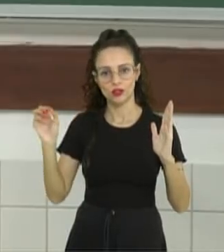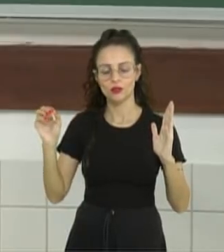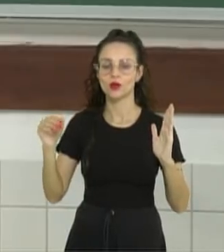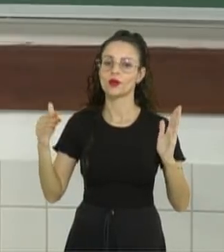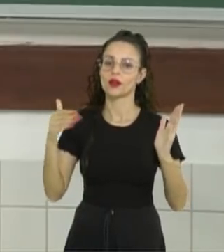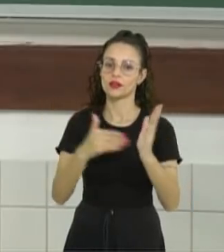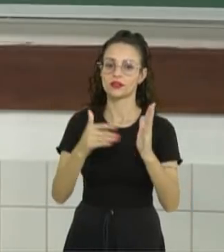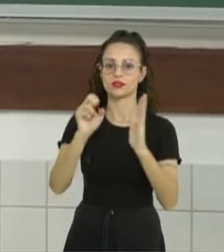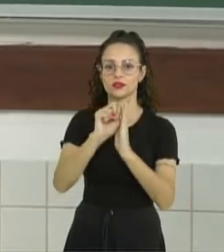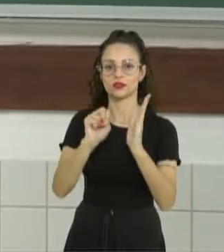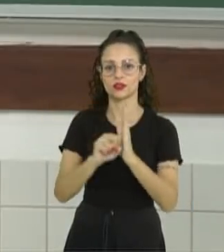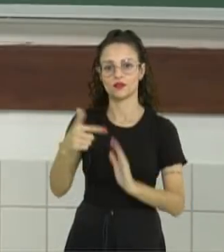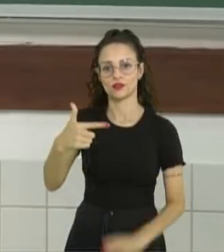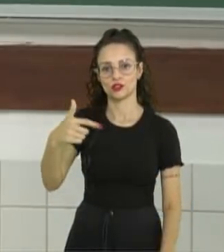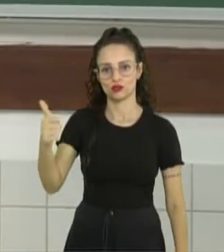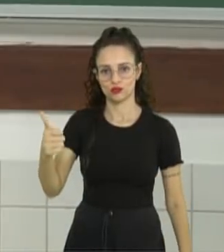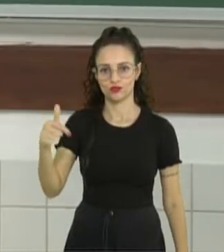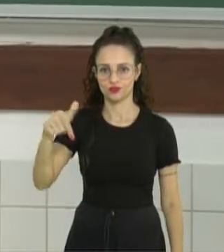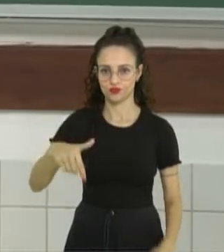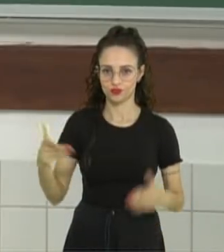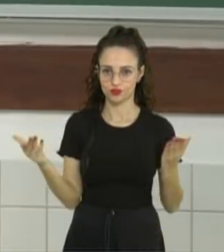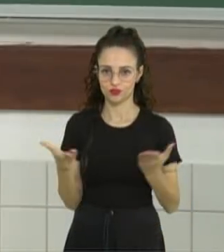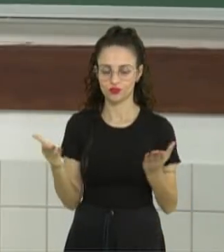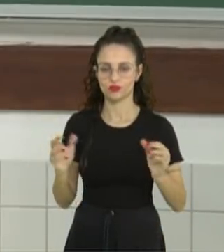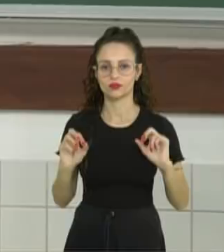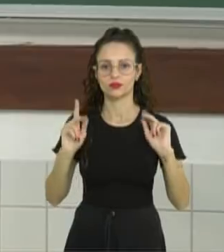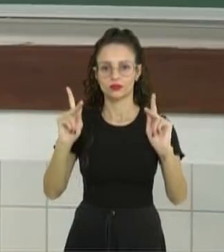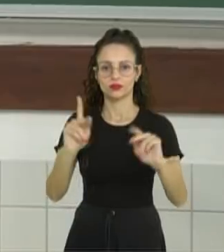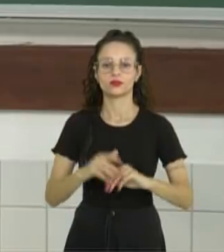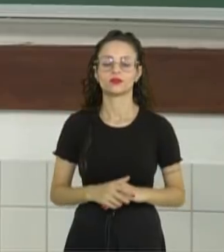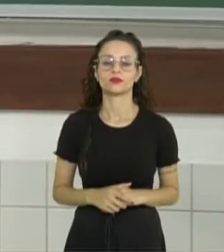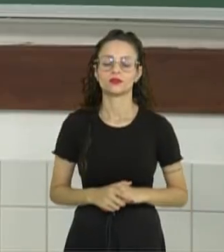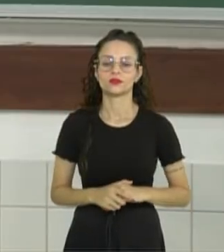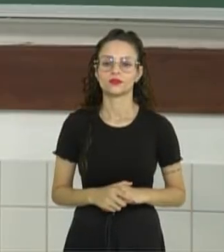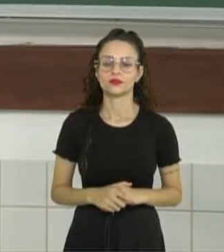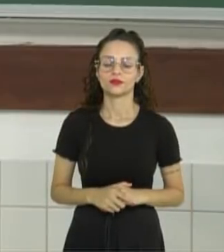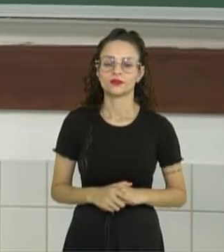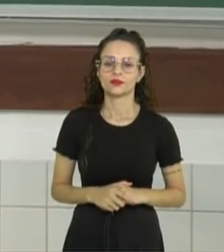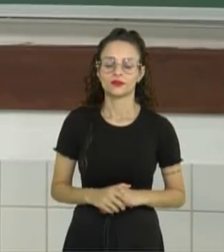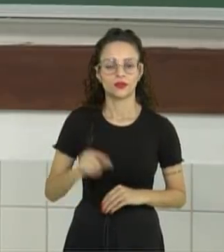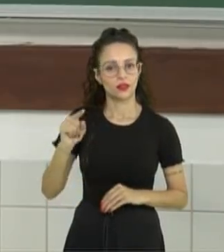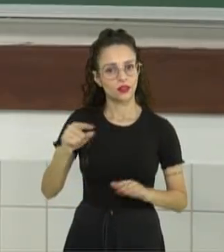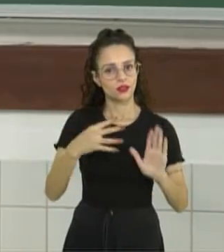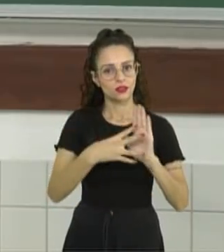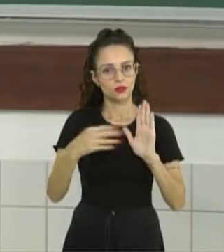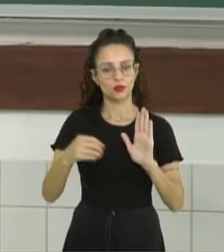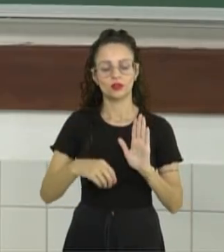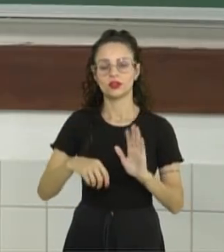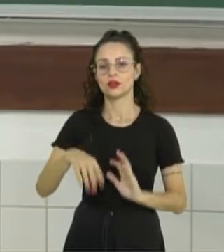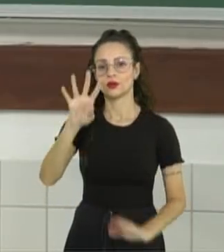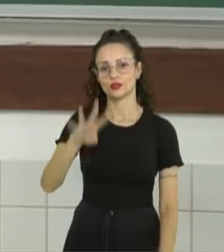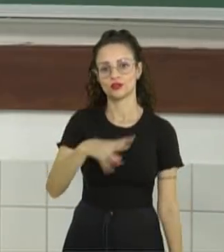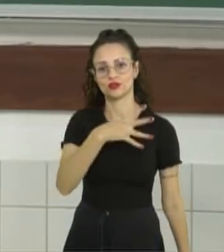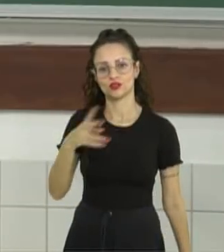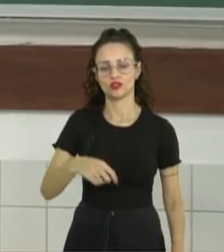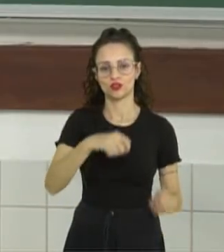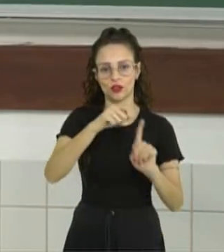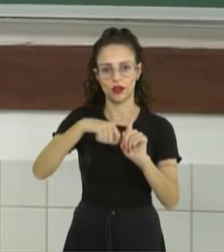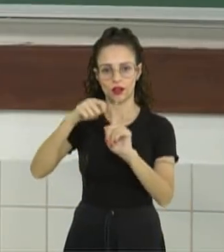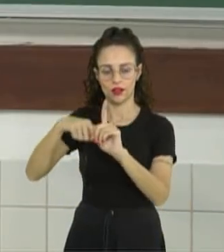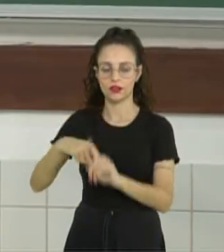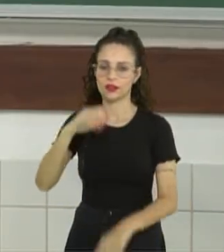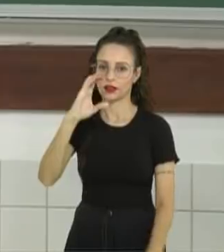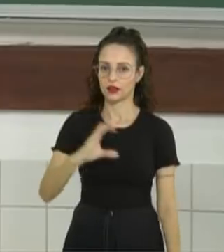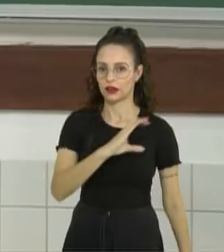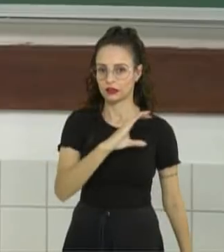chegar no século XXI, nos momentos atuais que nós estamos hoje. Ok? Nesse modelo de calendário cristão,